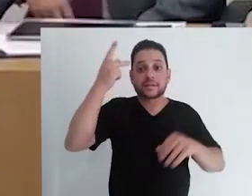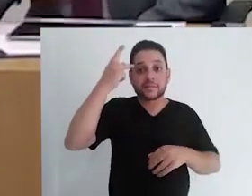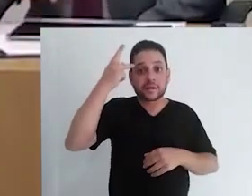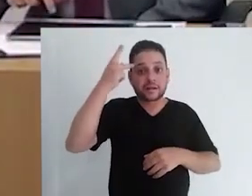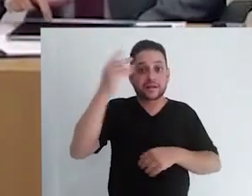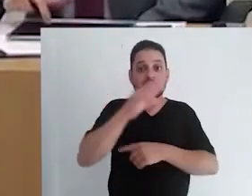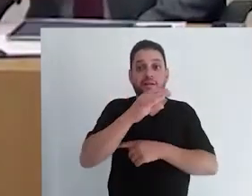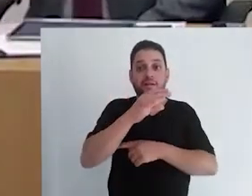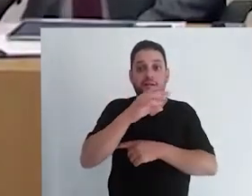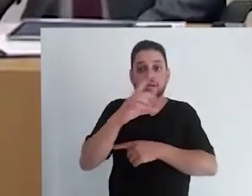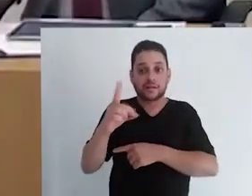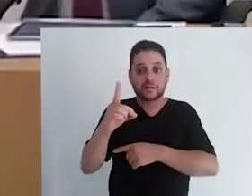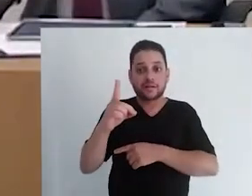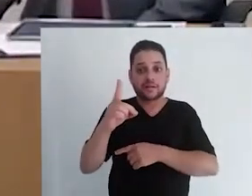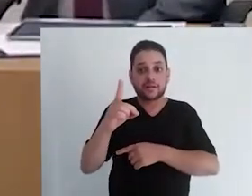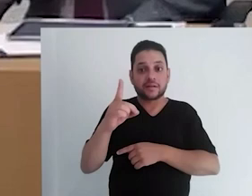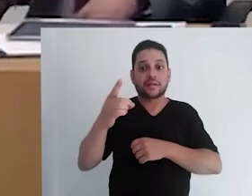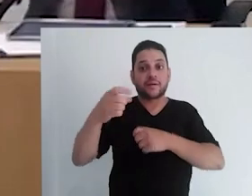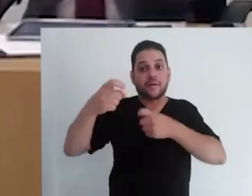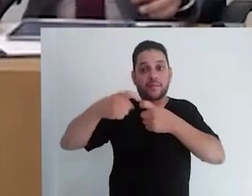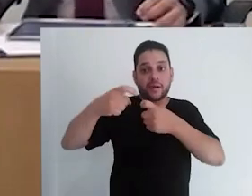e Assistencial.